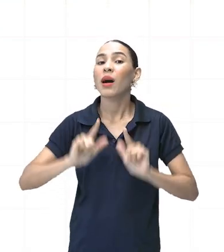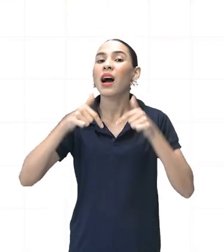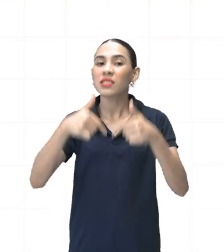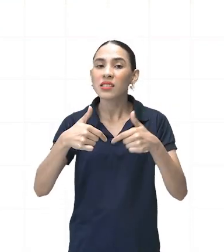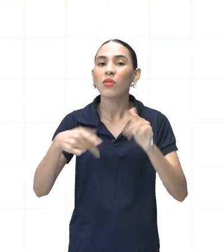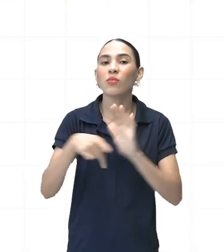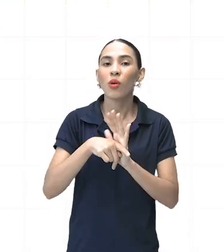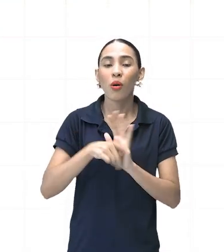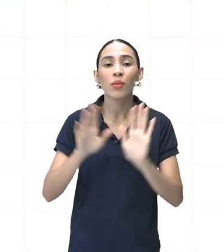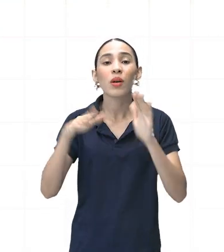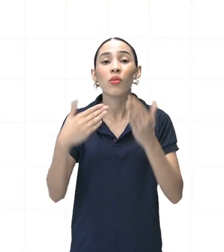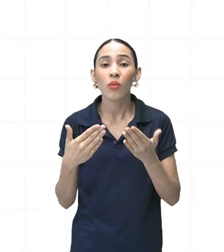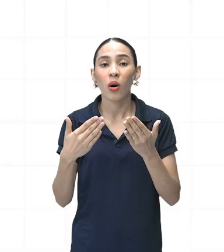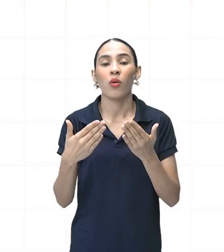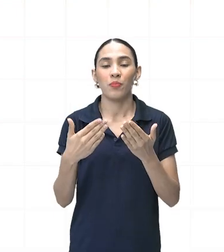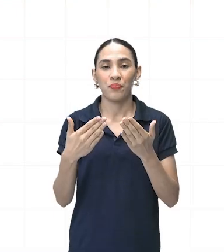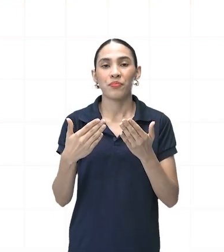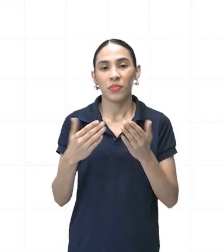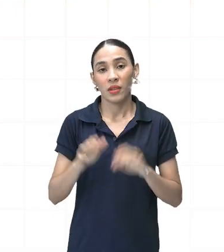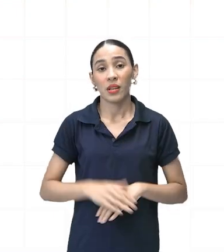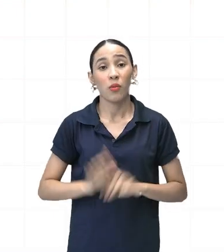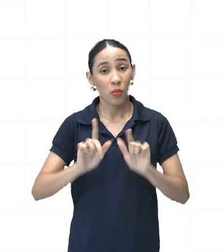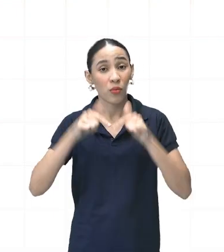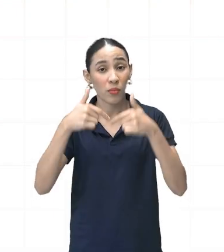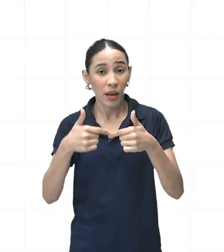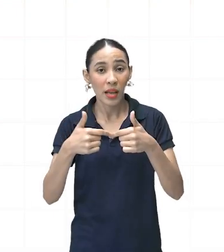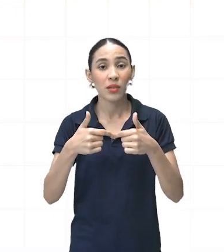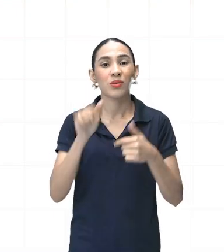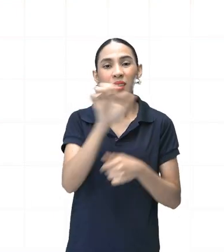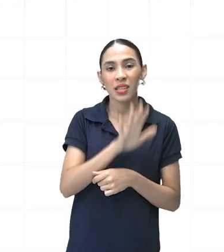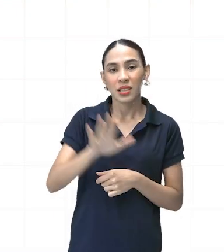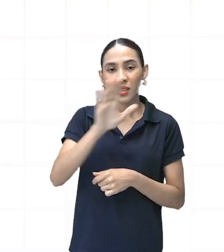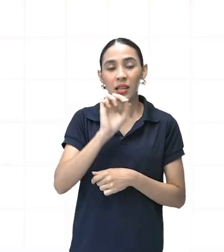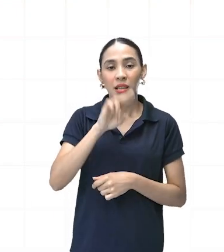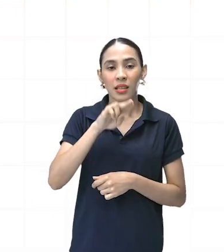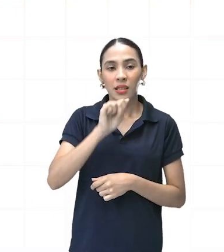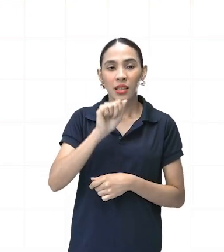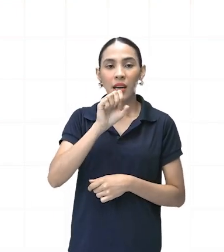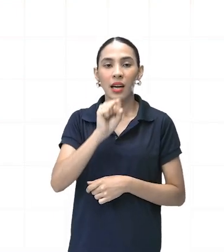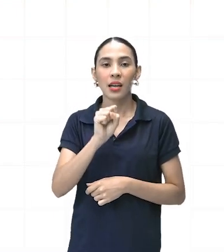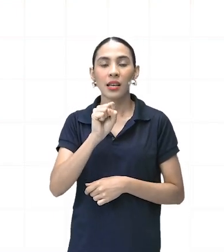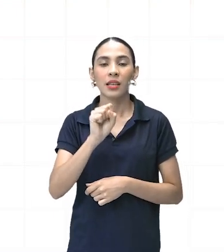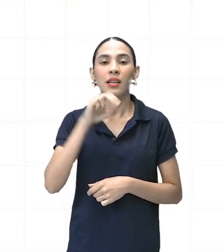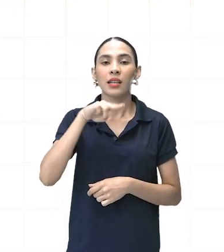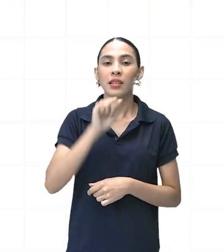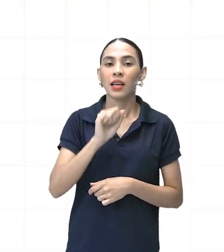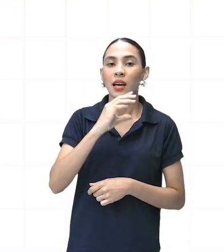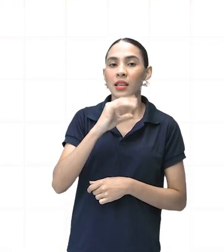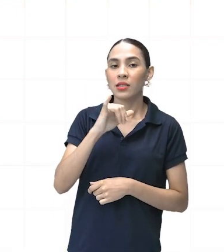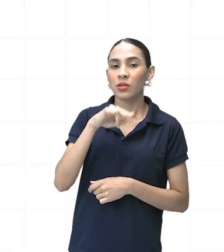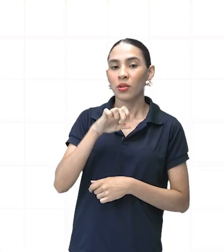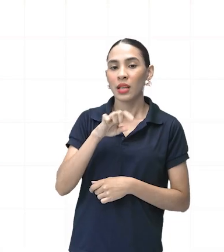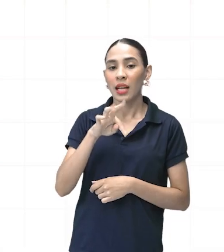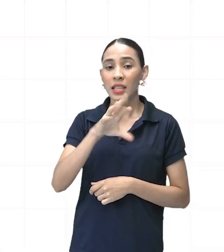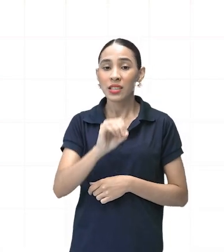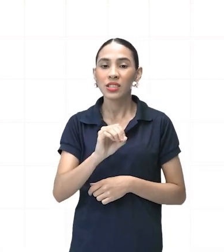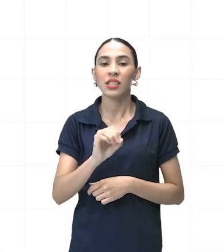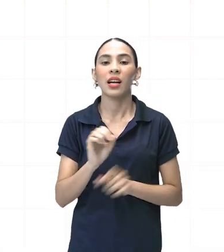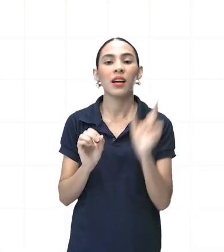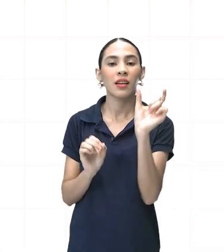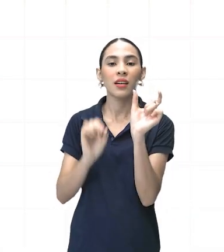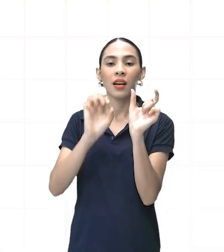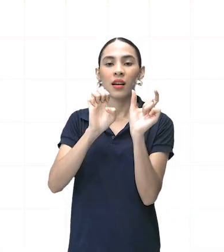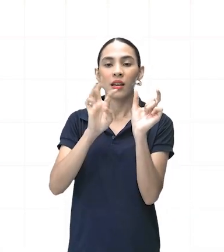tá? Esse movimento ficou conhecido como movimento nacionalista, com a sigla ETA, que vai